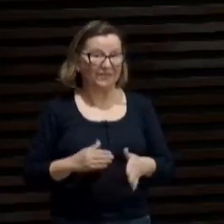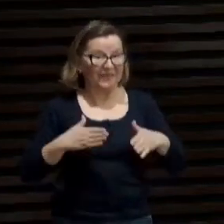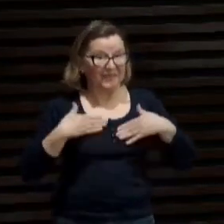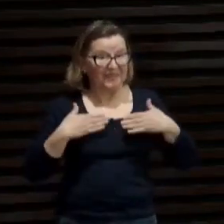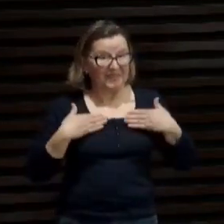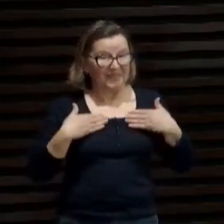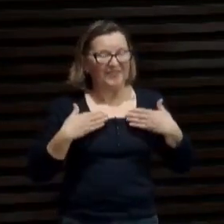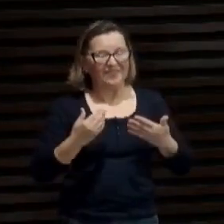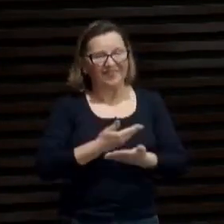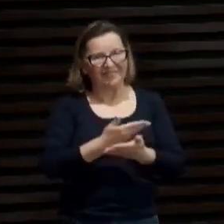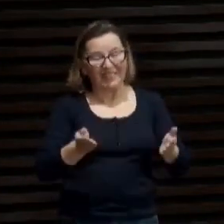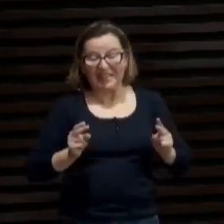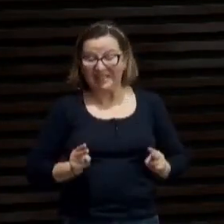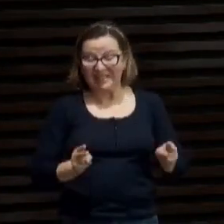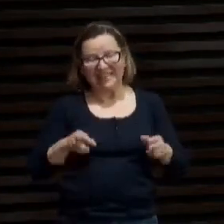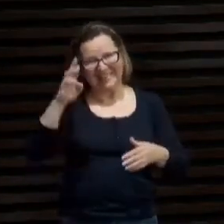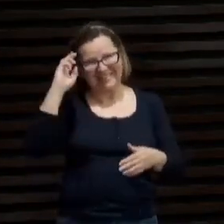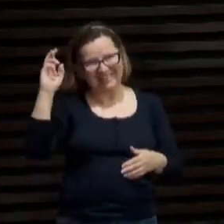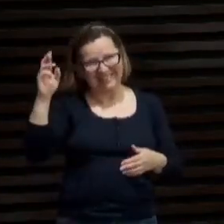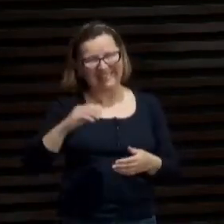Alegrai-vos sempre no Senhor.